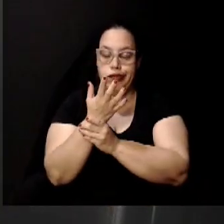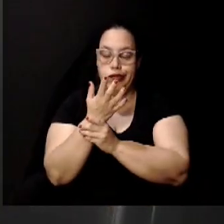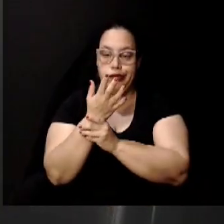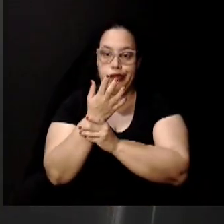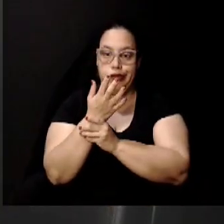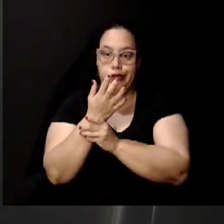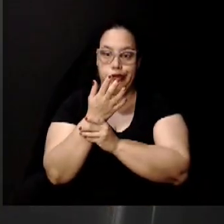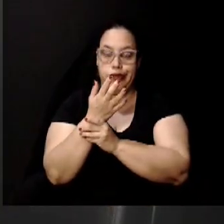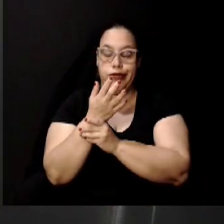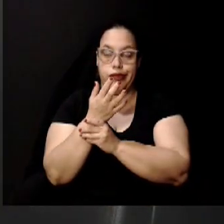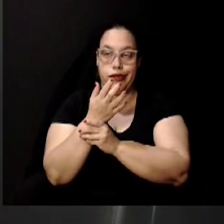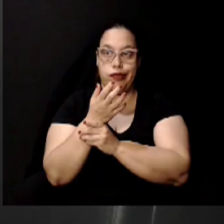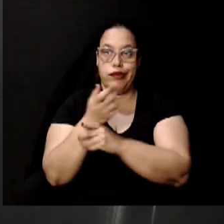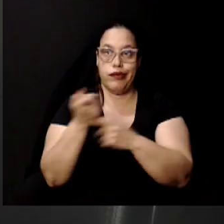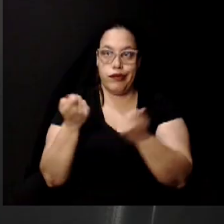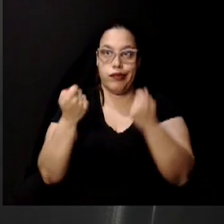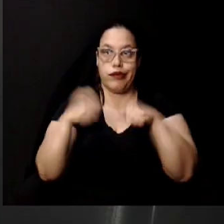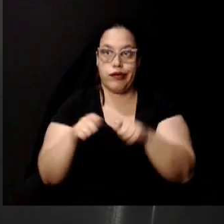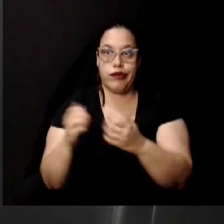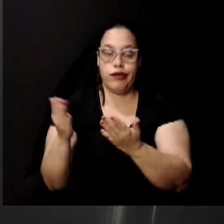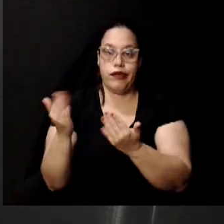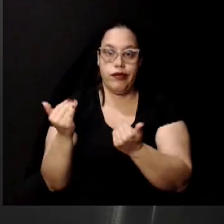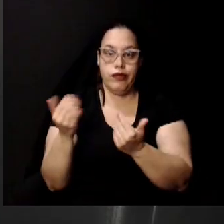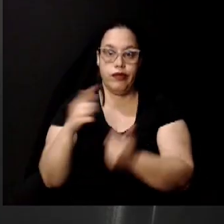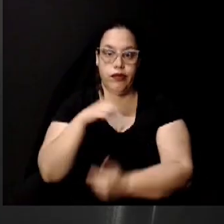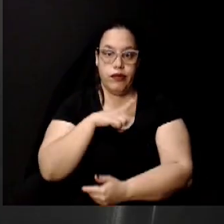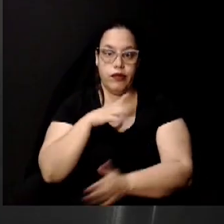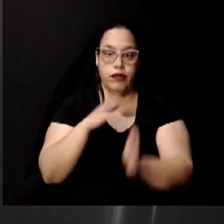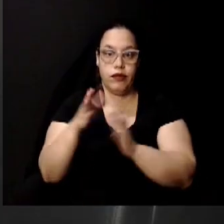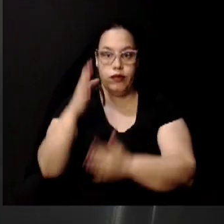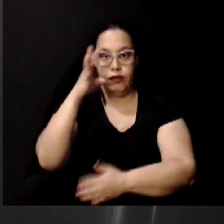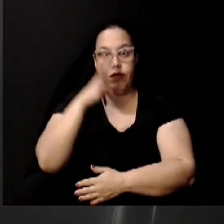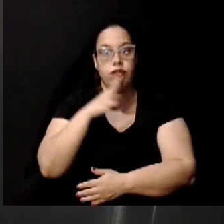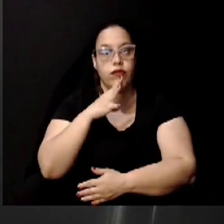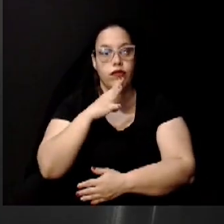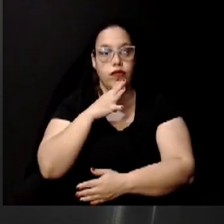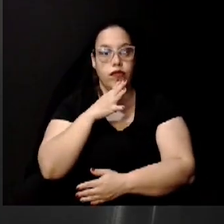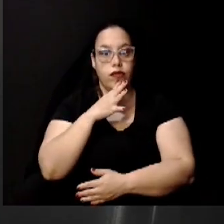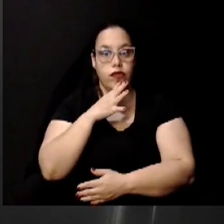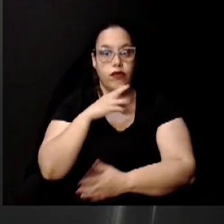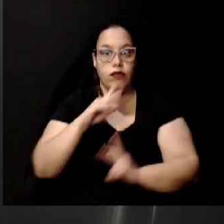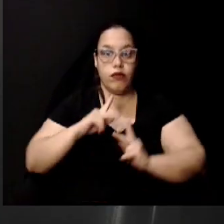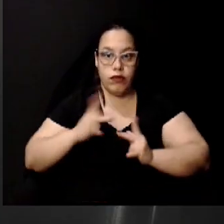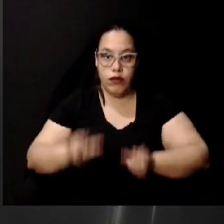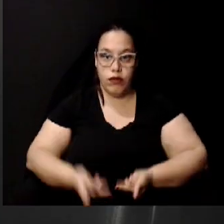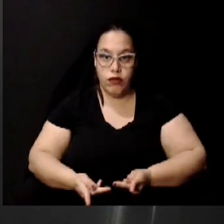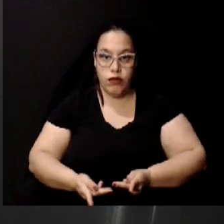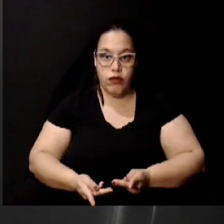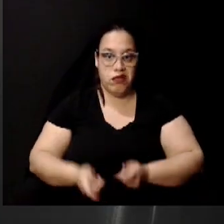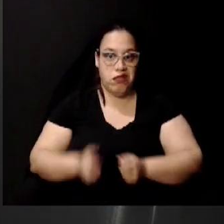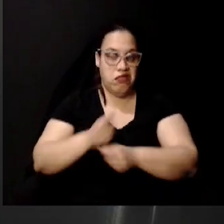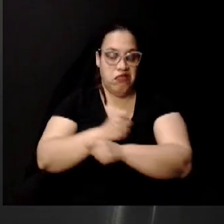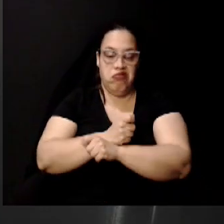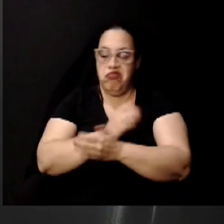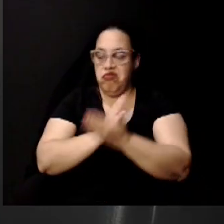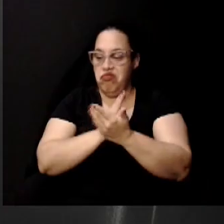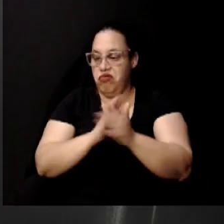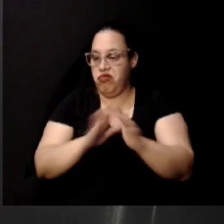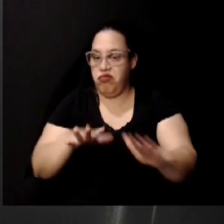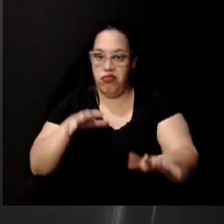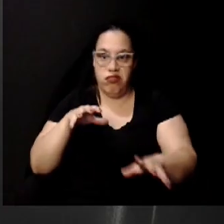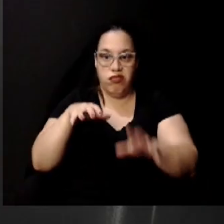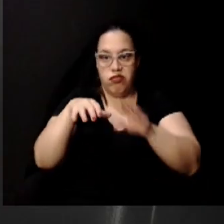possibilidade da juventude de ter acesso ao conhecimento acumulado pela humanidade, você tira a possibilidade de uma formação